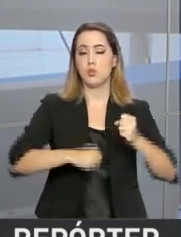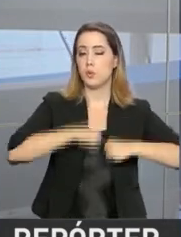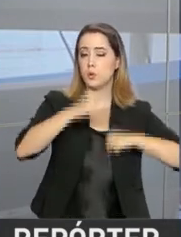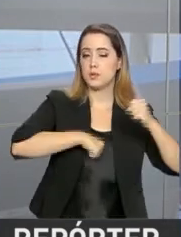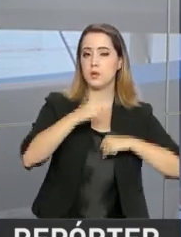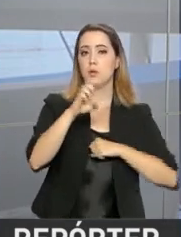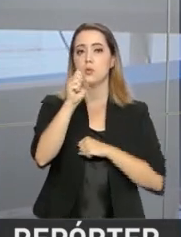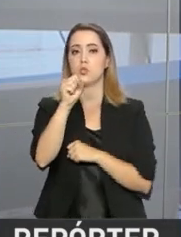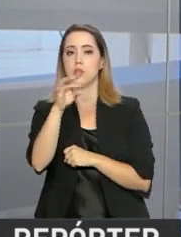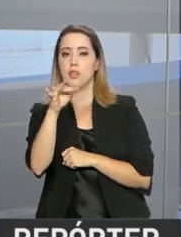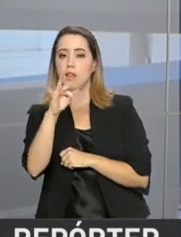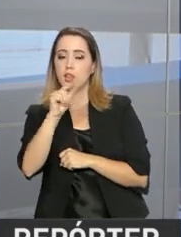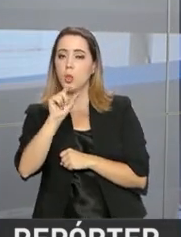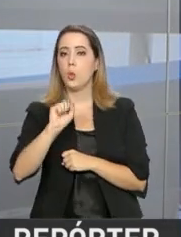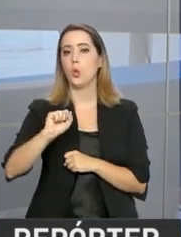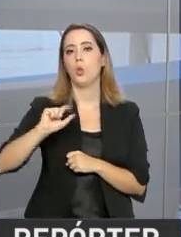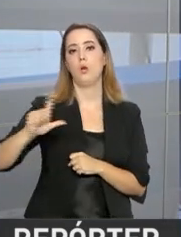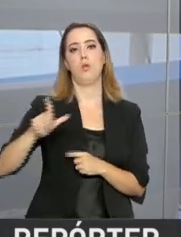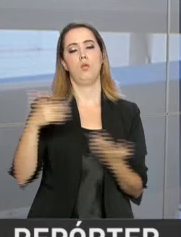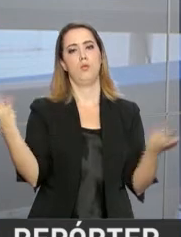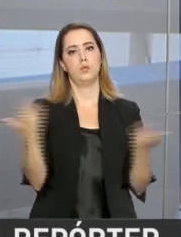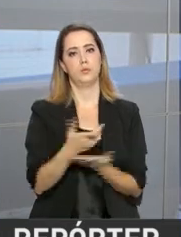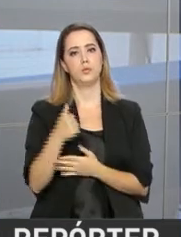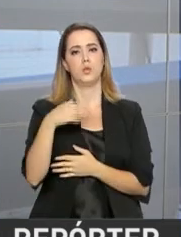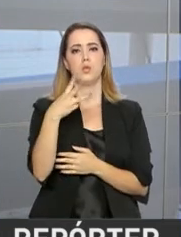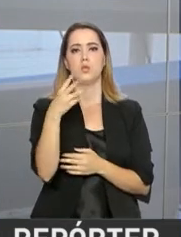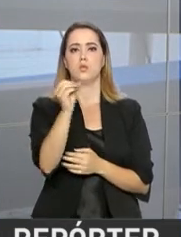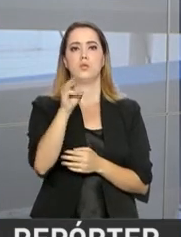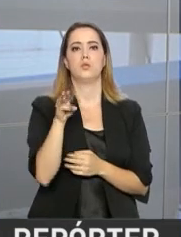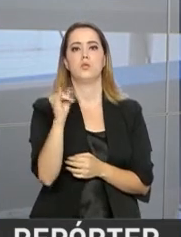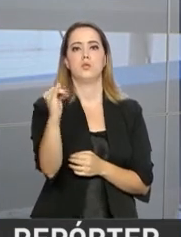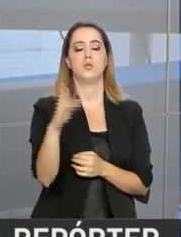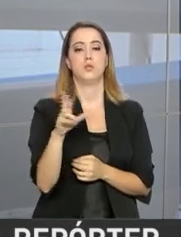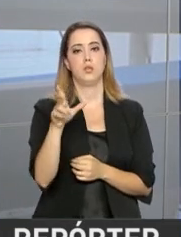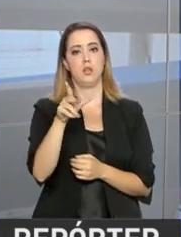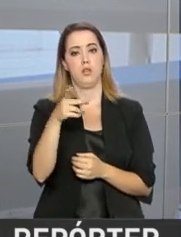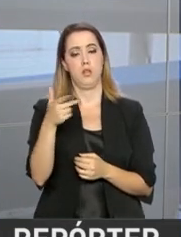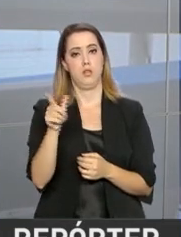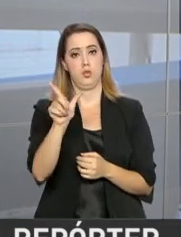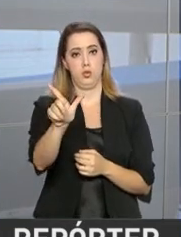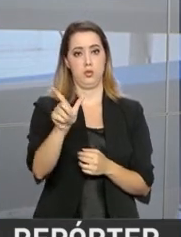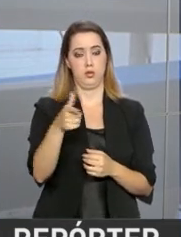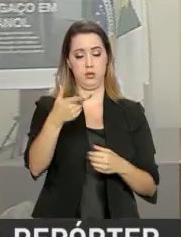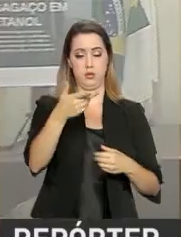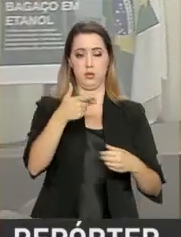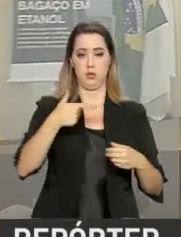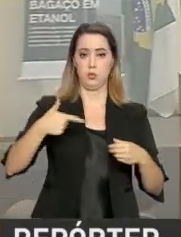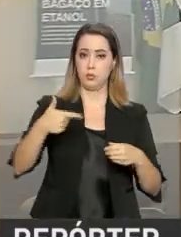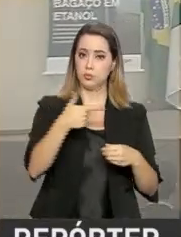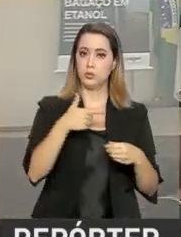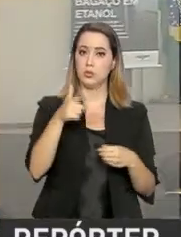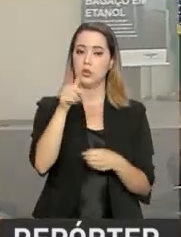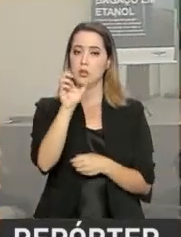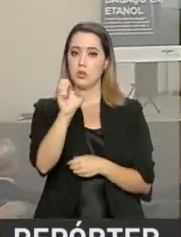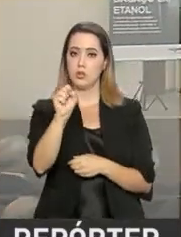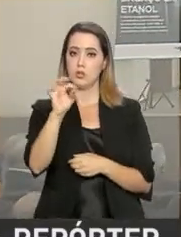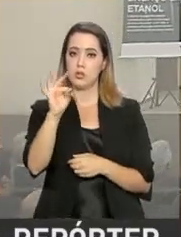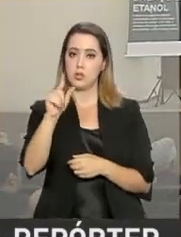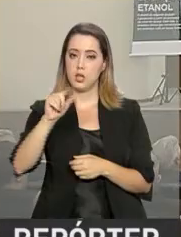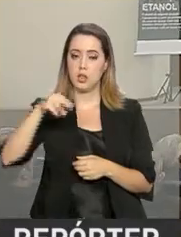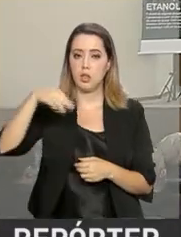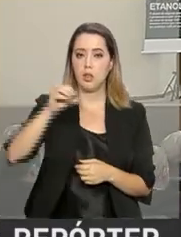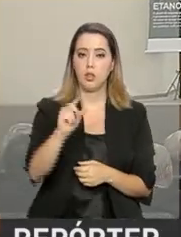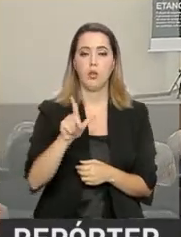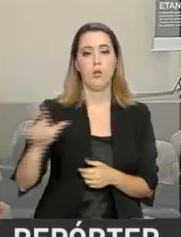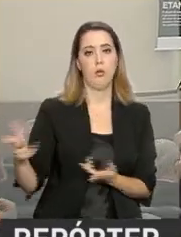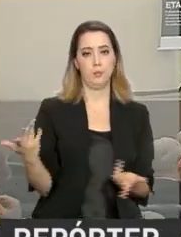atualmente o brasil produz em média cerca de 30 bilhões de litros de etanol por safra para organizar a